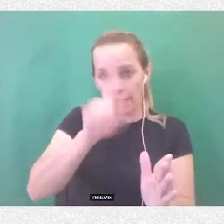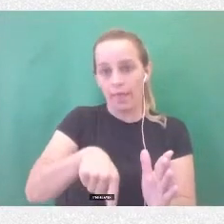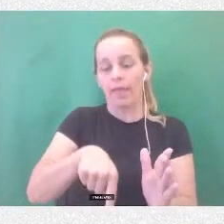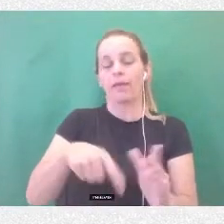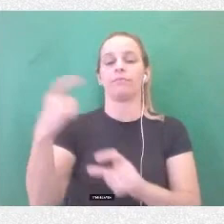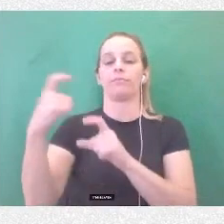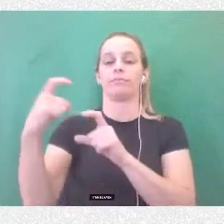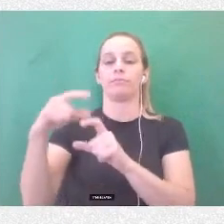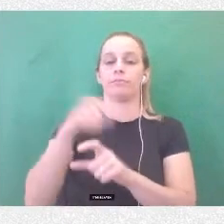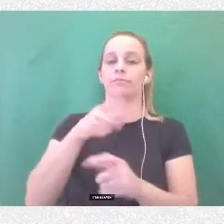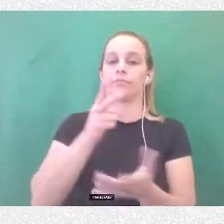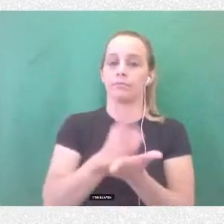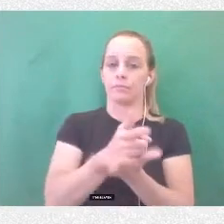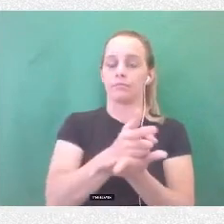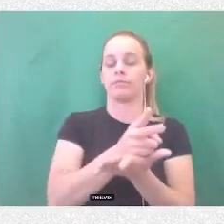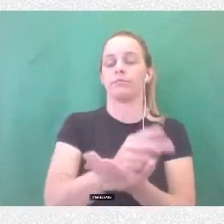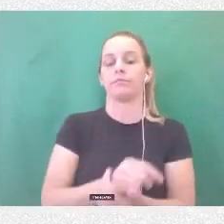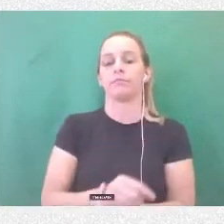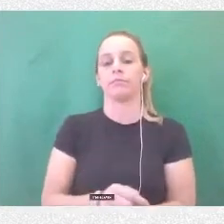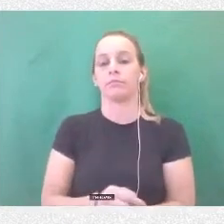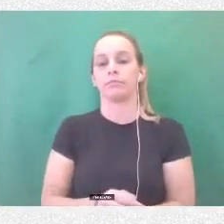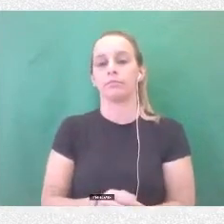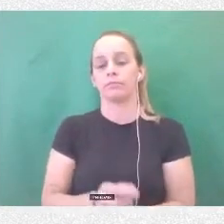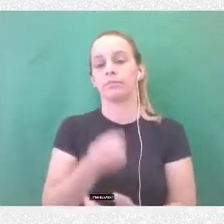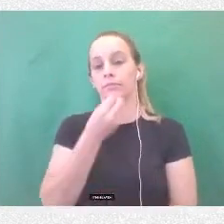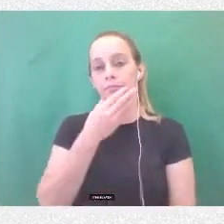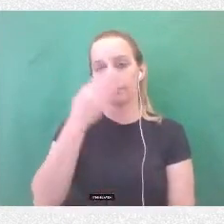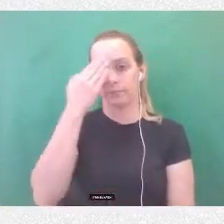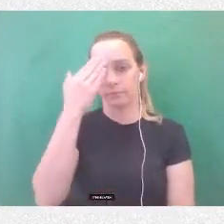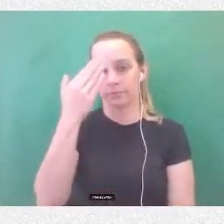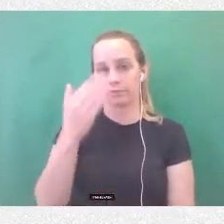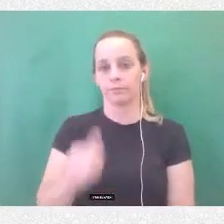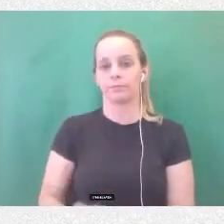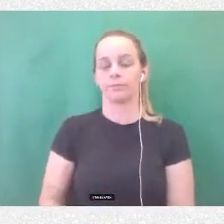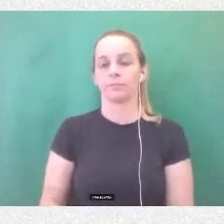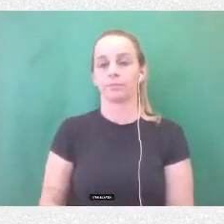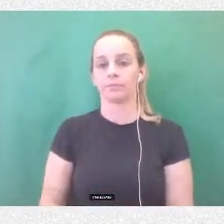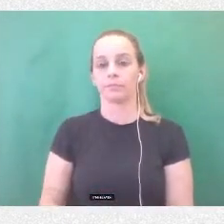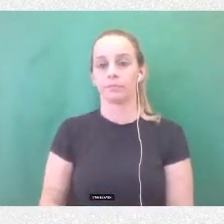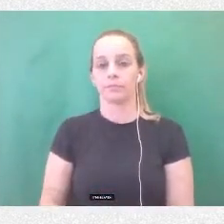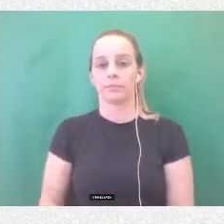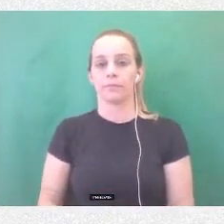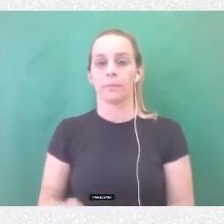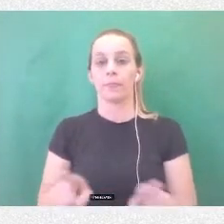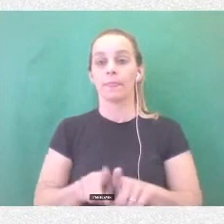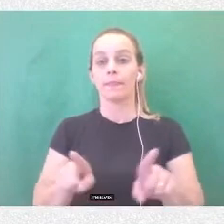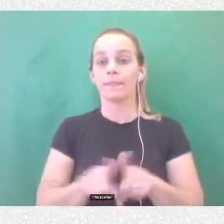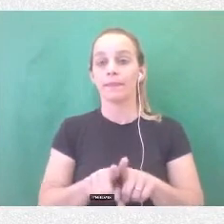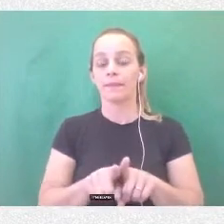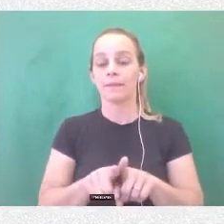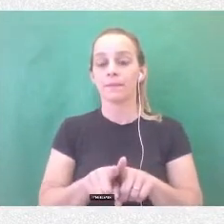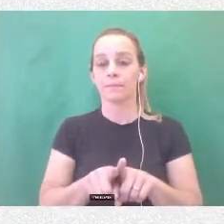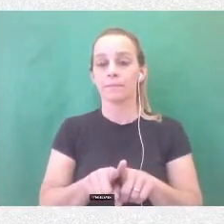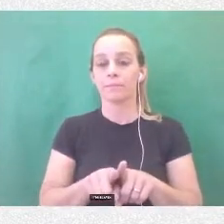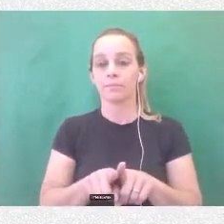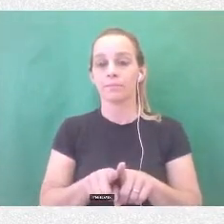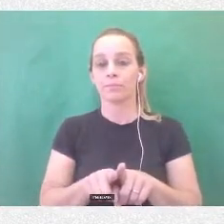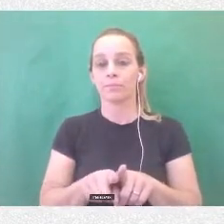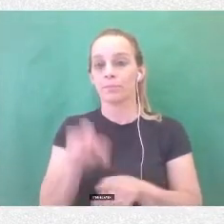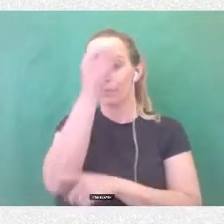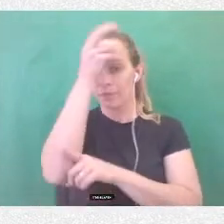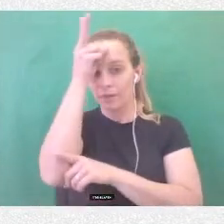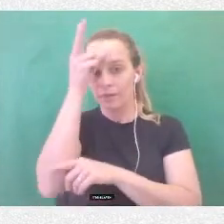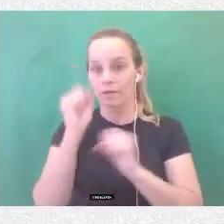Pfizer. Aline, muito bem, obrigado. Aline, com a sua permissão. Pois não, prefeito, pode